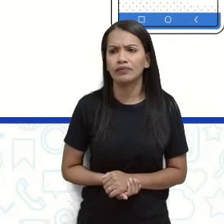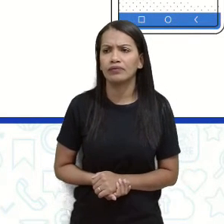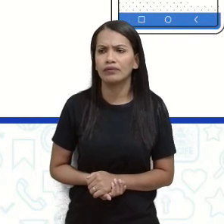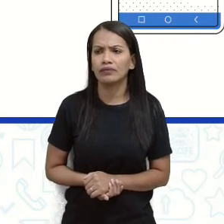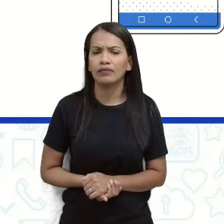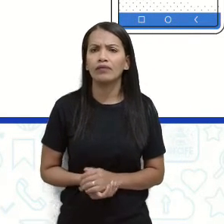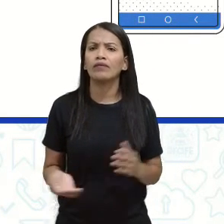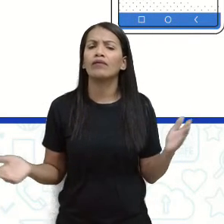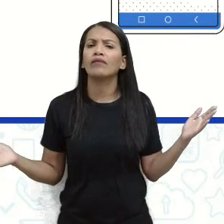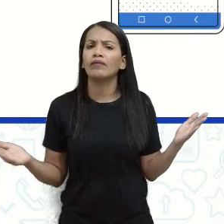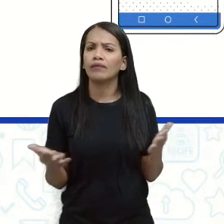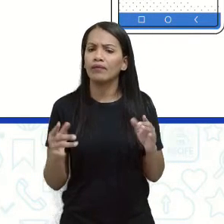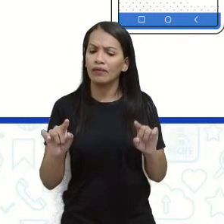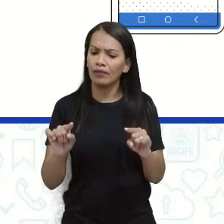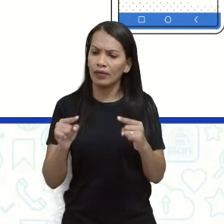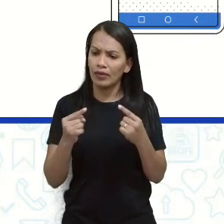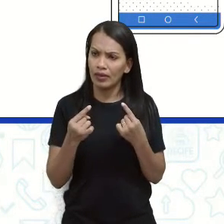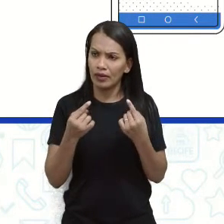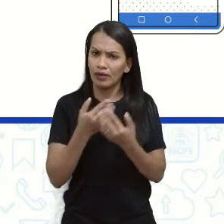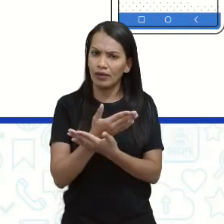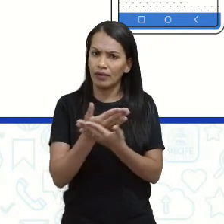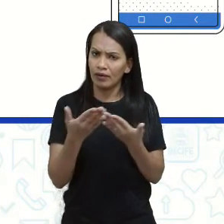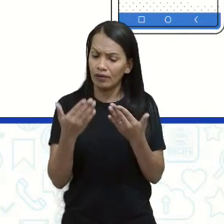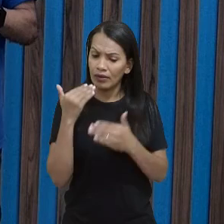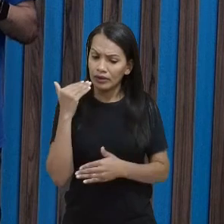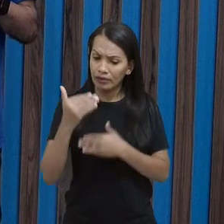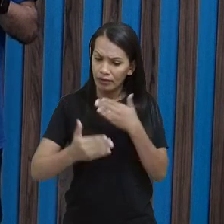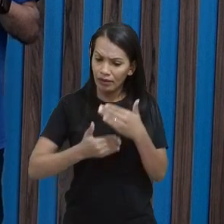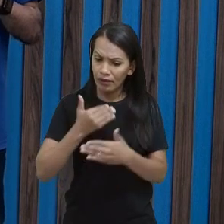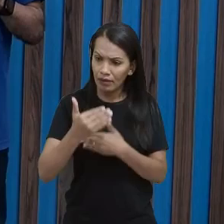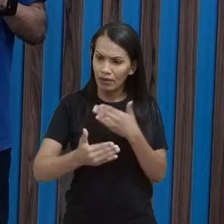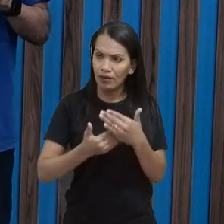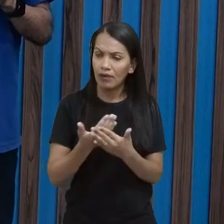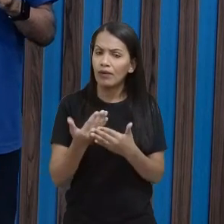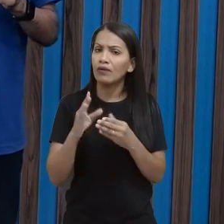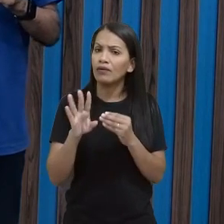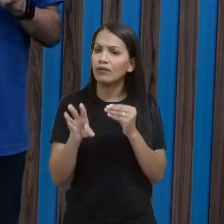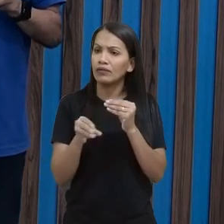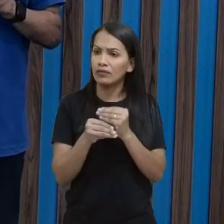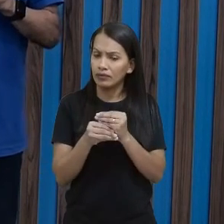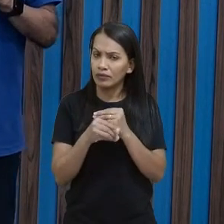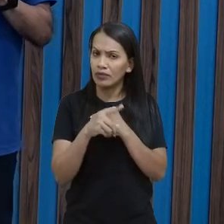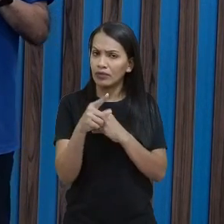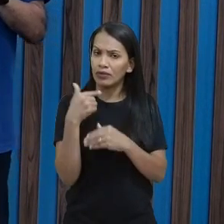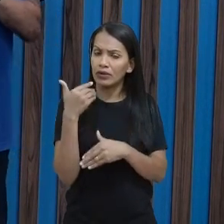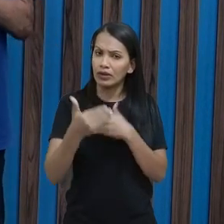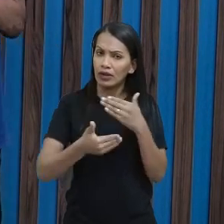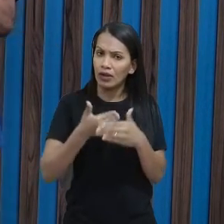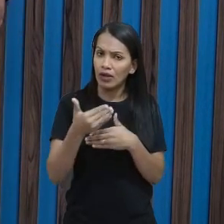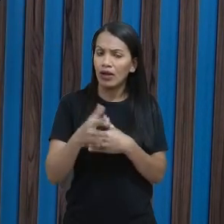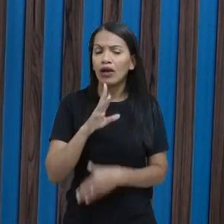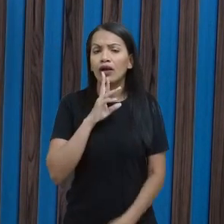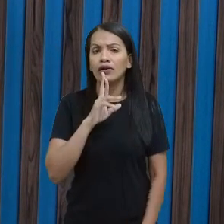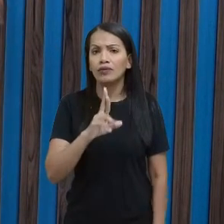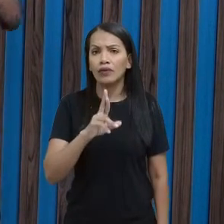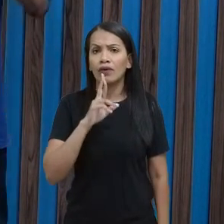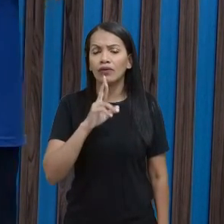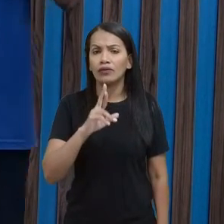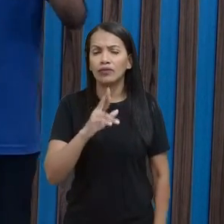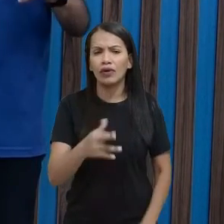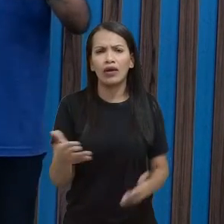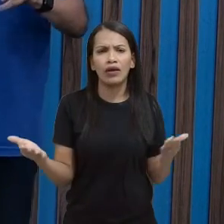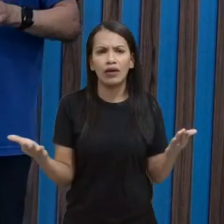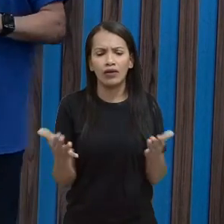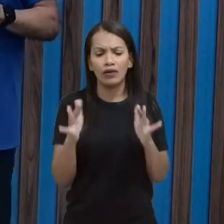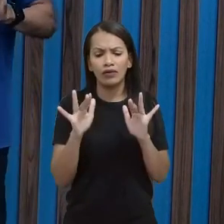fazer. Vou colocar um desafio para vocês, né? Para vocês desenvolver aí. E vou comentar ele um pouquinho para que vocês vão. Eu vou responder aos pouquinhos ele, mas eu quero que vocês façam